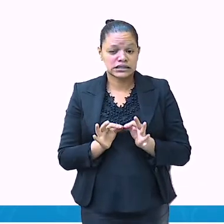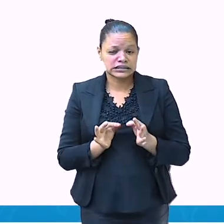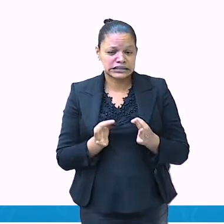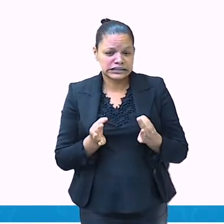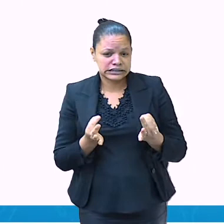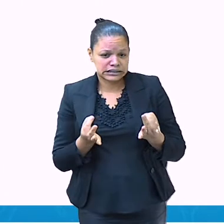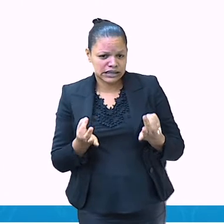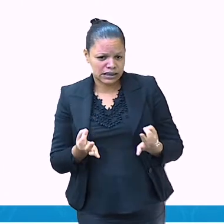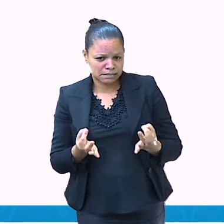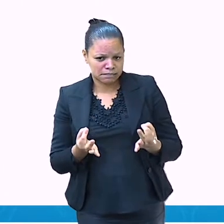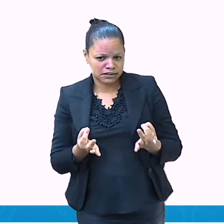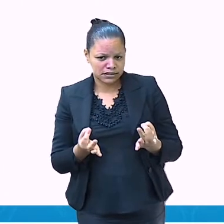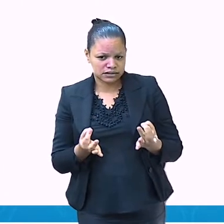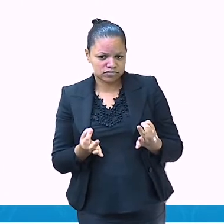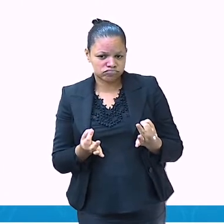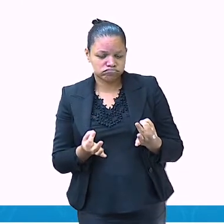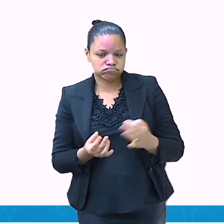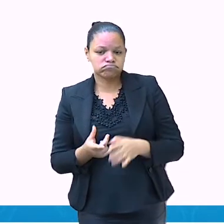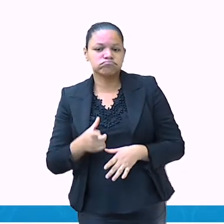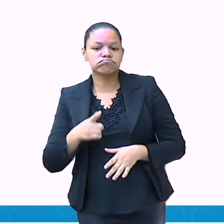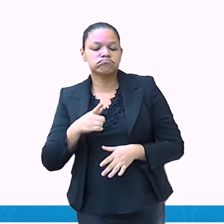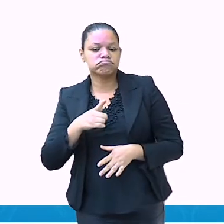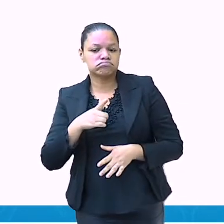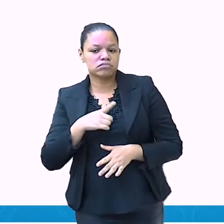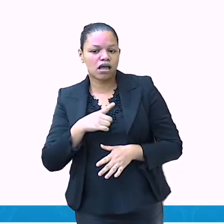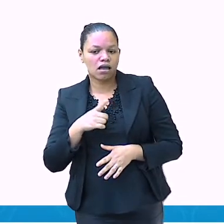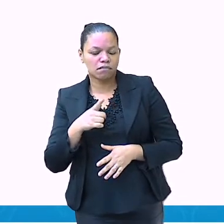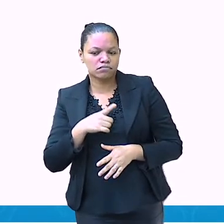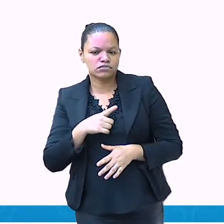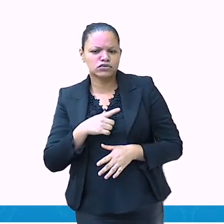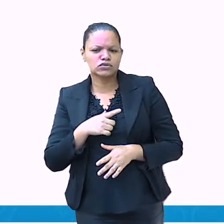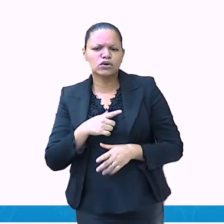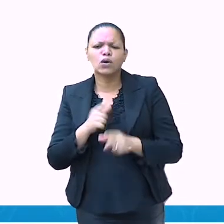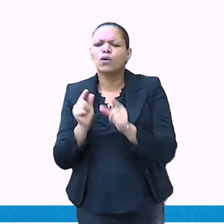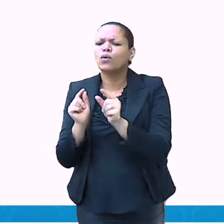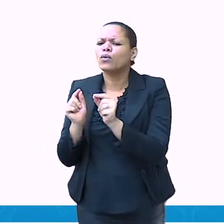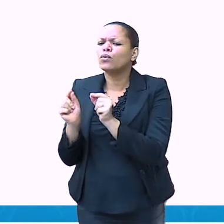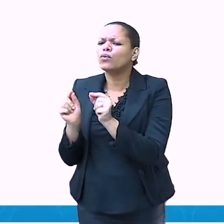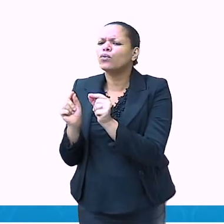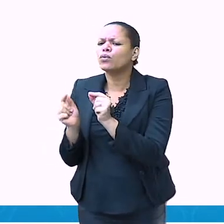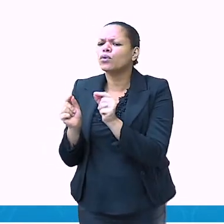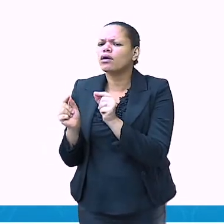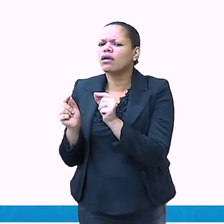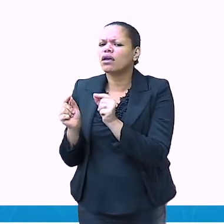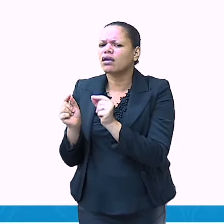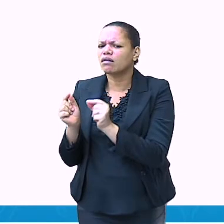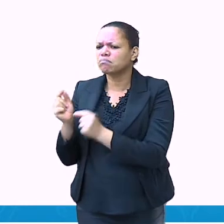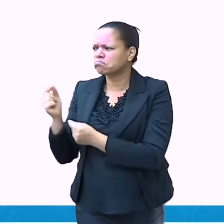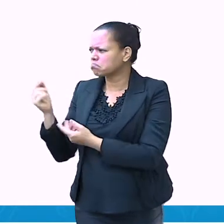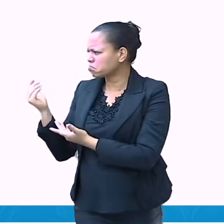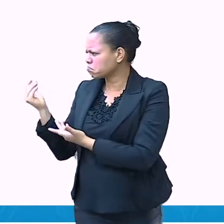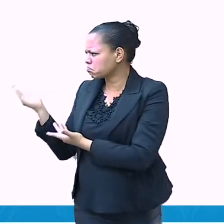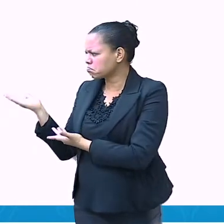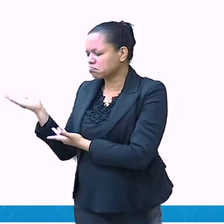os pronomes pessoais. Nós usaremos o past